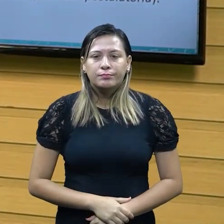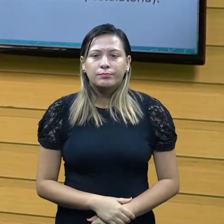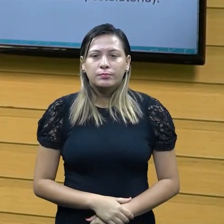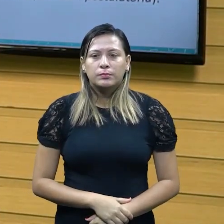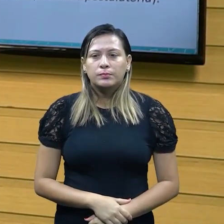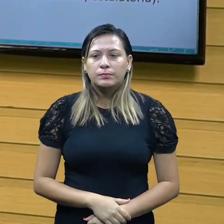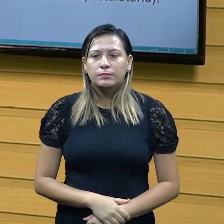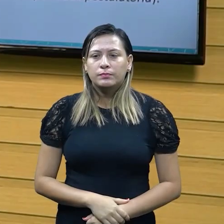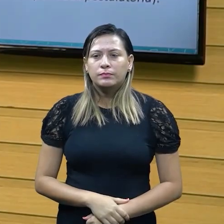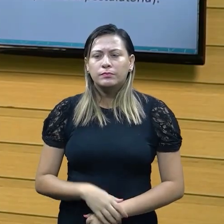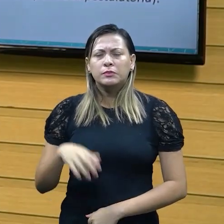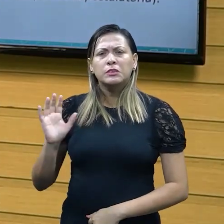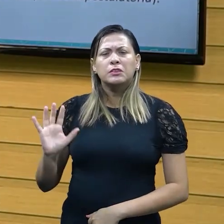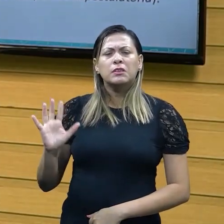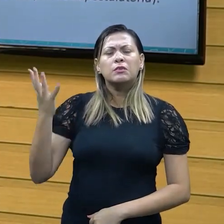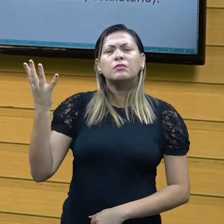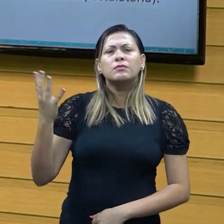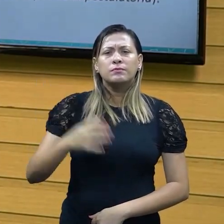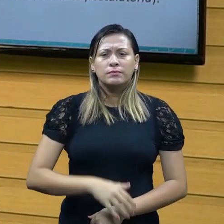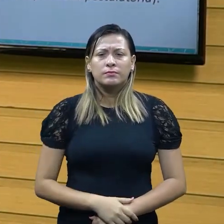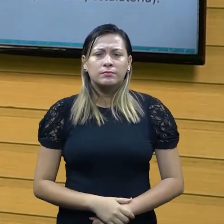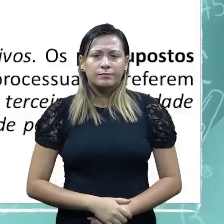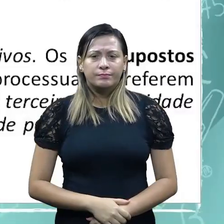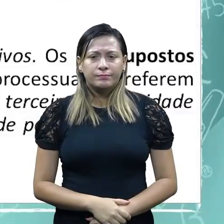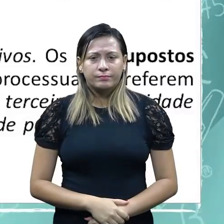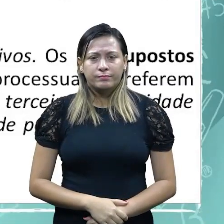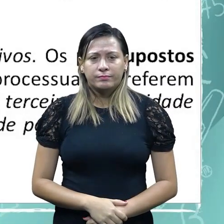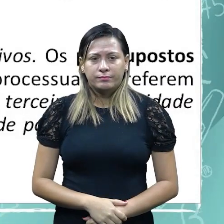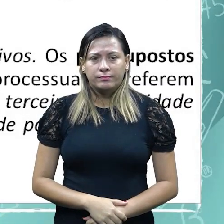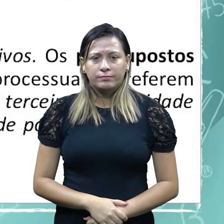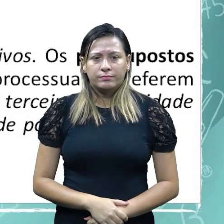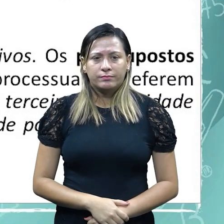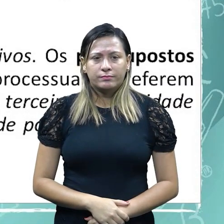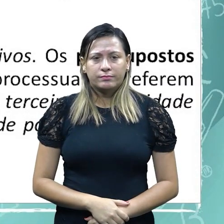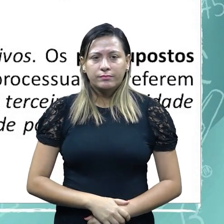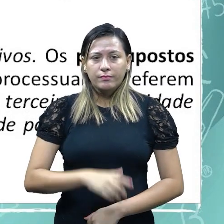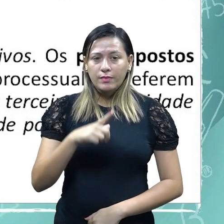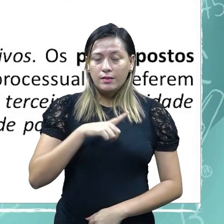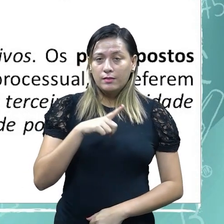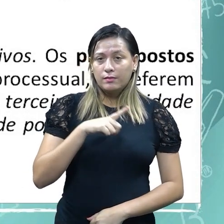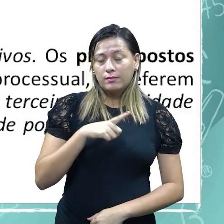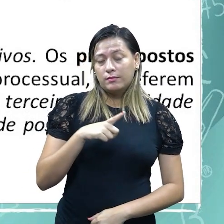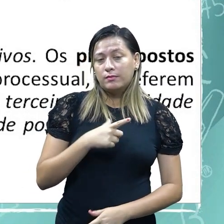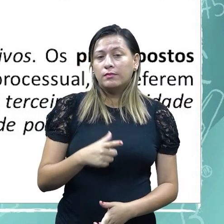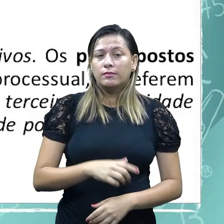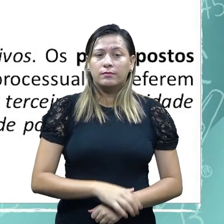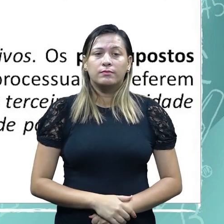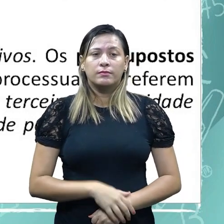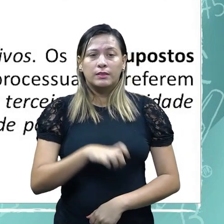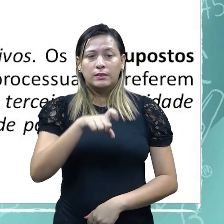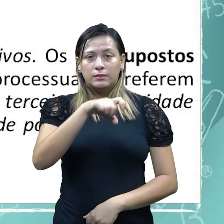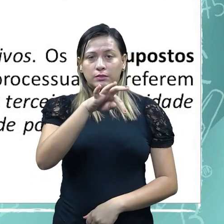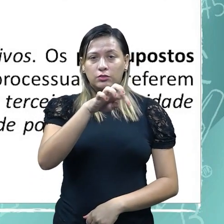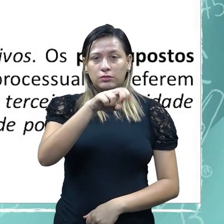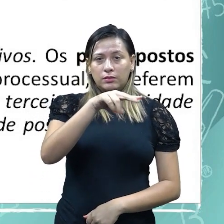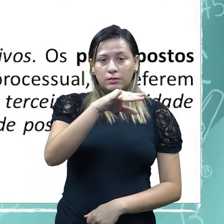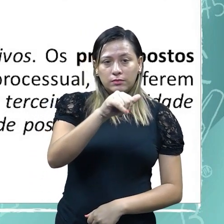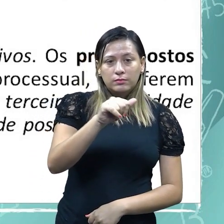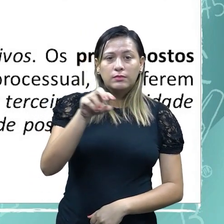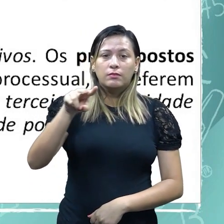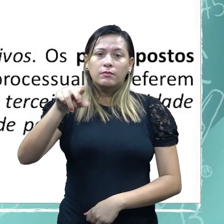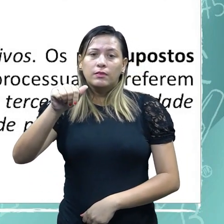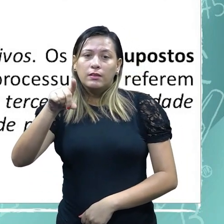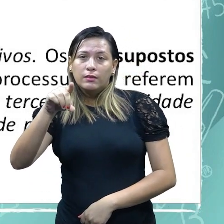que acontece com relação aos atos processuais? Você tem a existência, você tem a validade, você tem